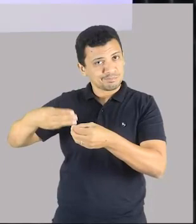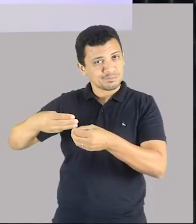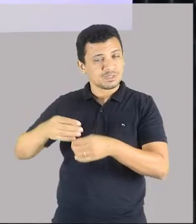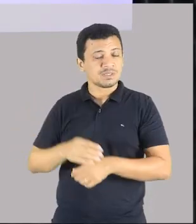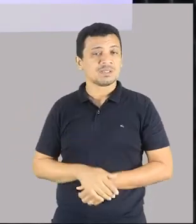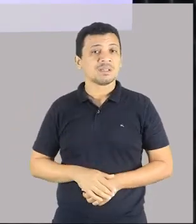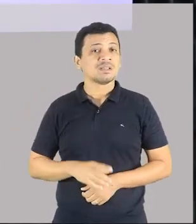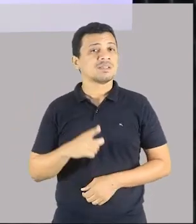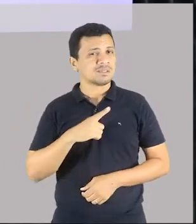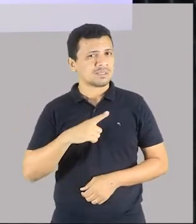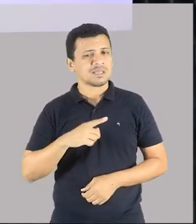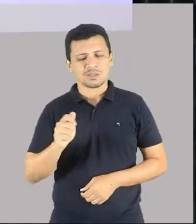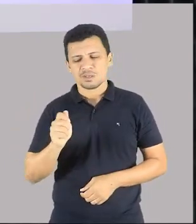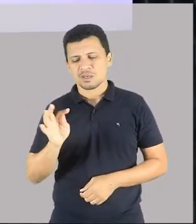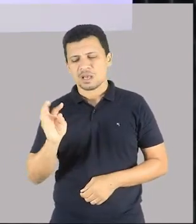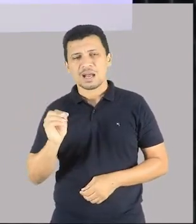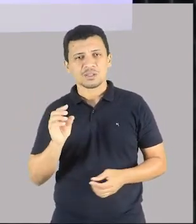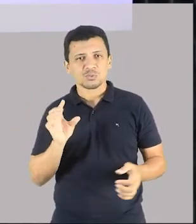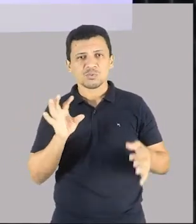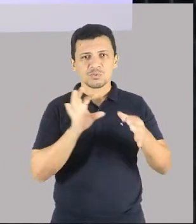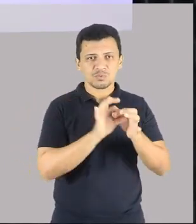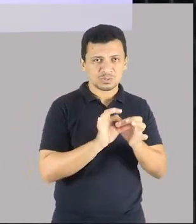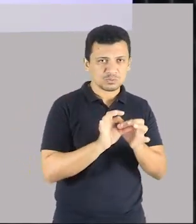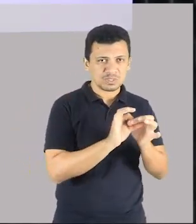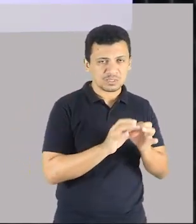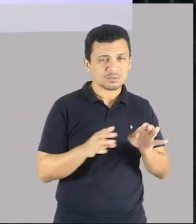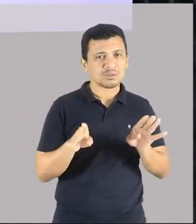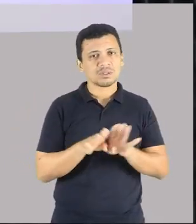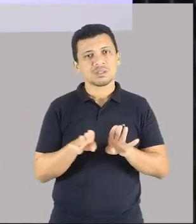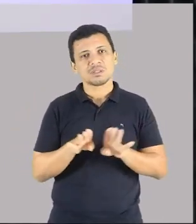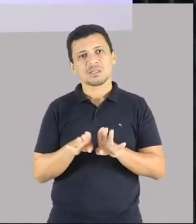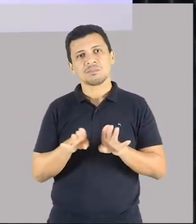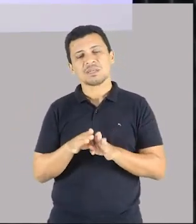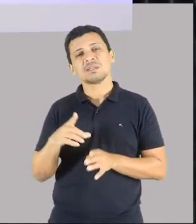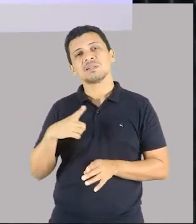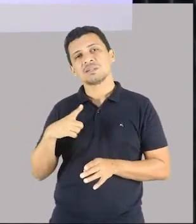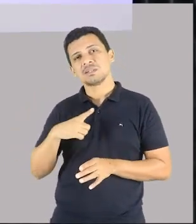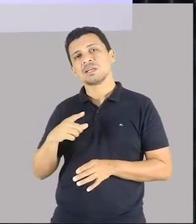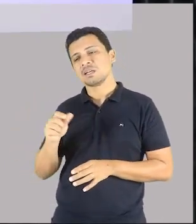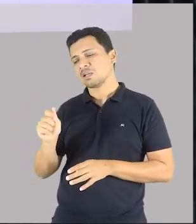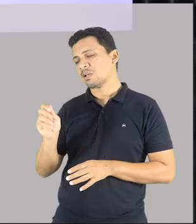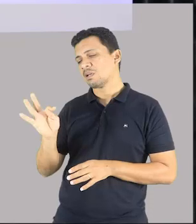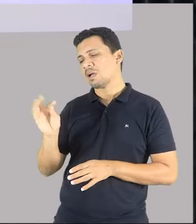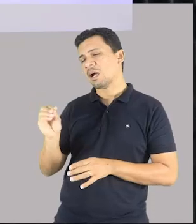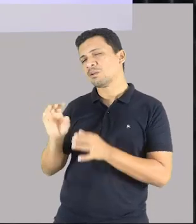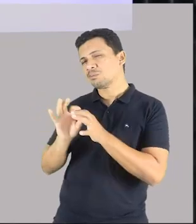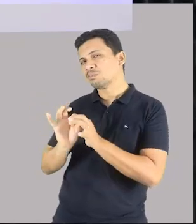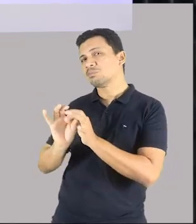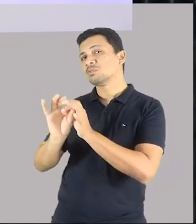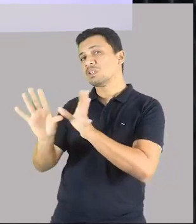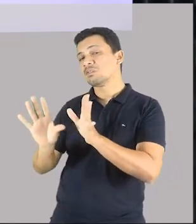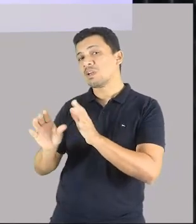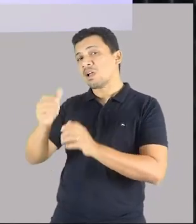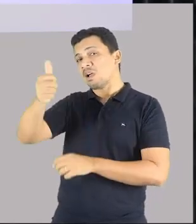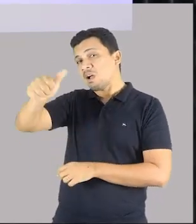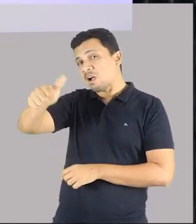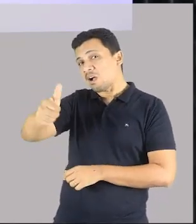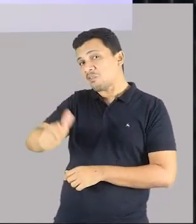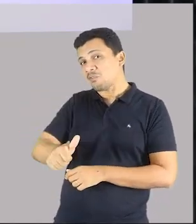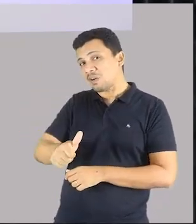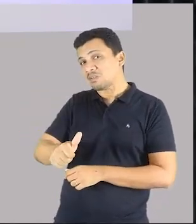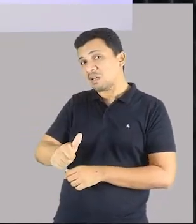um ato vinculado, há também uma margem discricionária, que ele vai avaliar com base na oportunidade e na